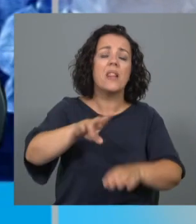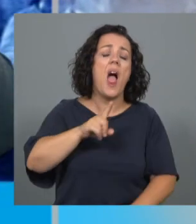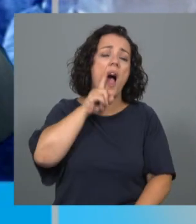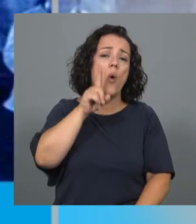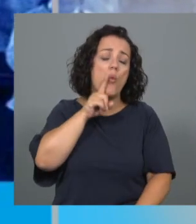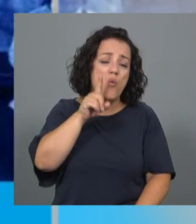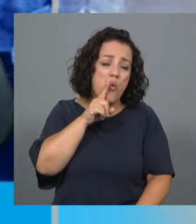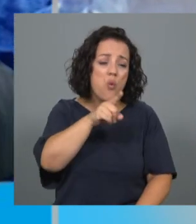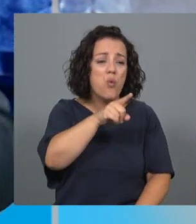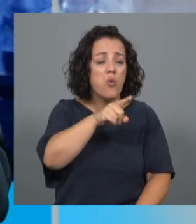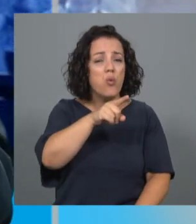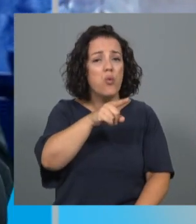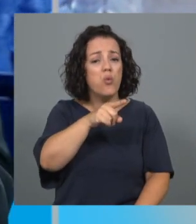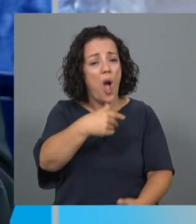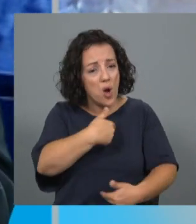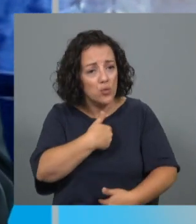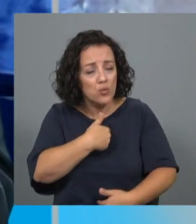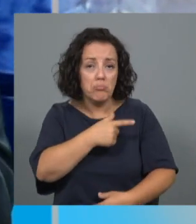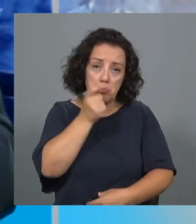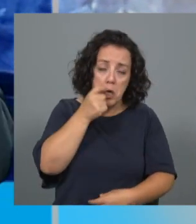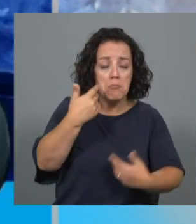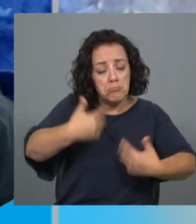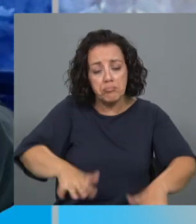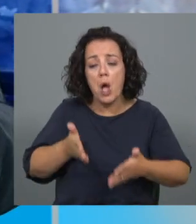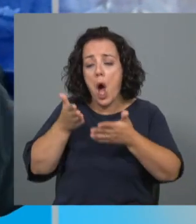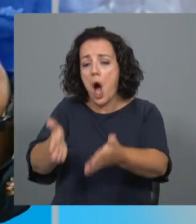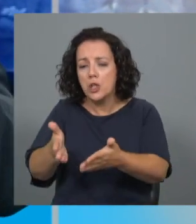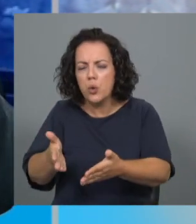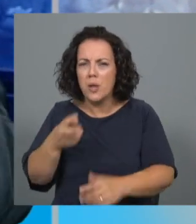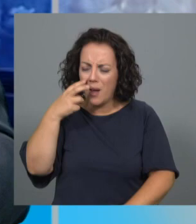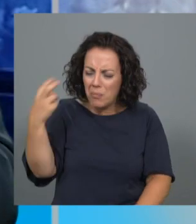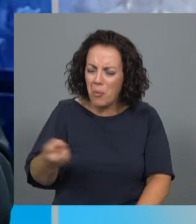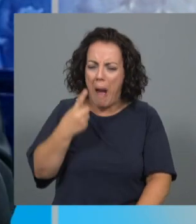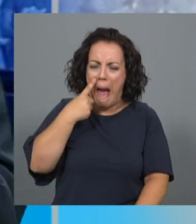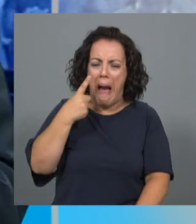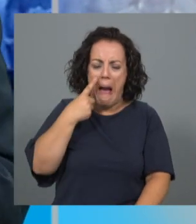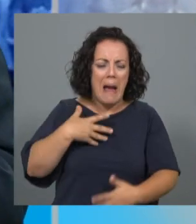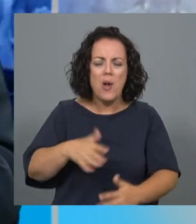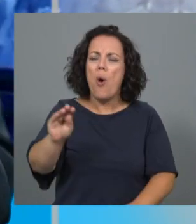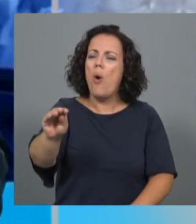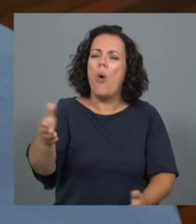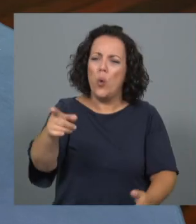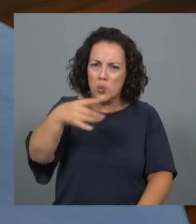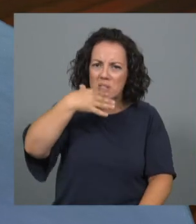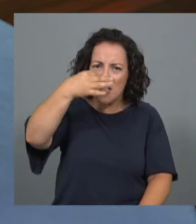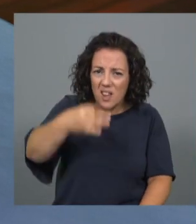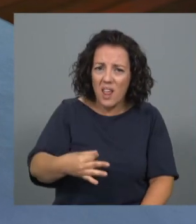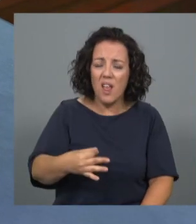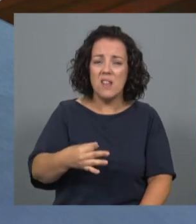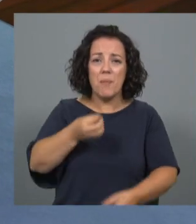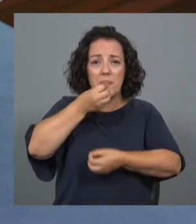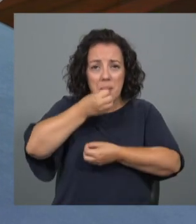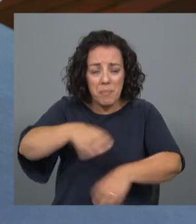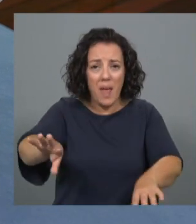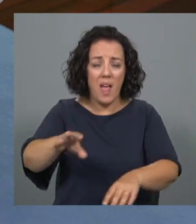ele ajuda-o a procurar a agulha, mas depois cansa-se e pergunta à senhora, mas a senhora tem a certeza de que perdeu